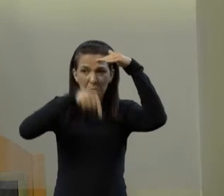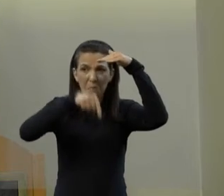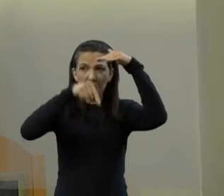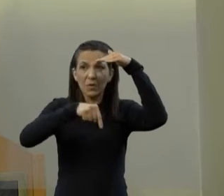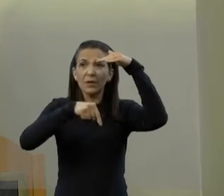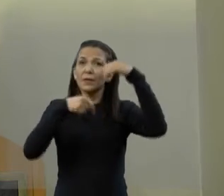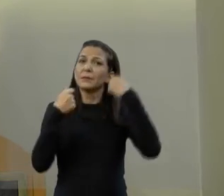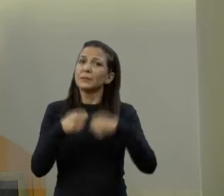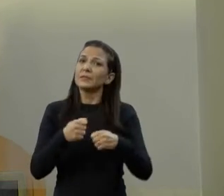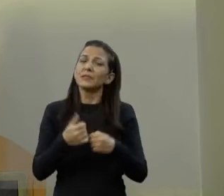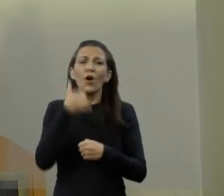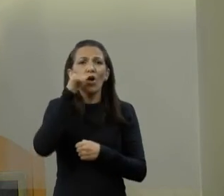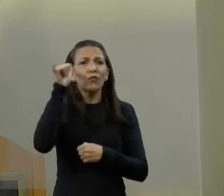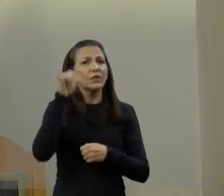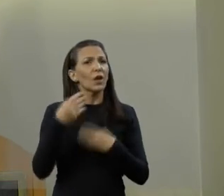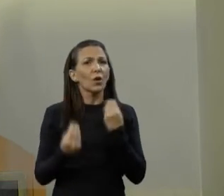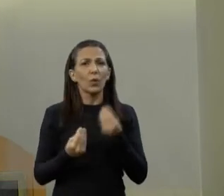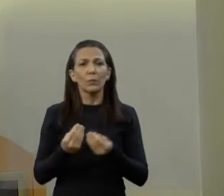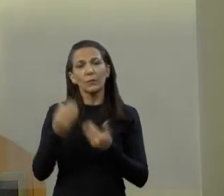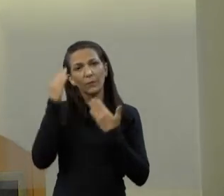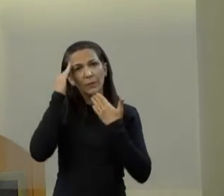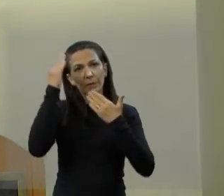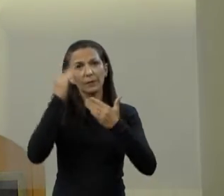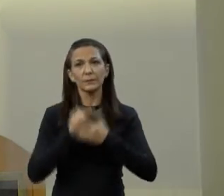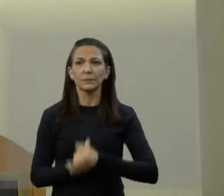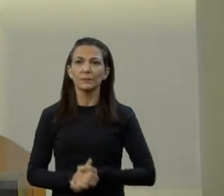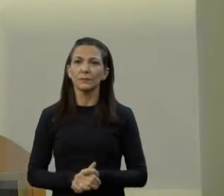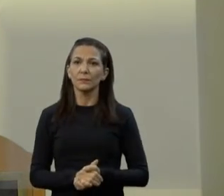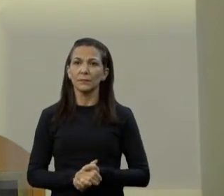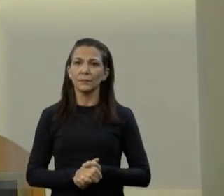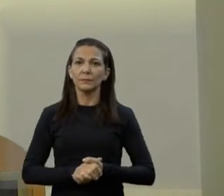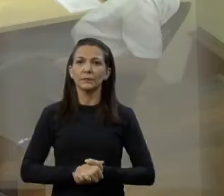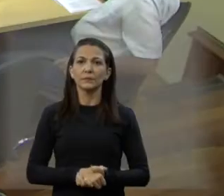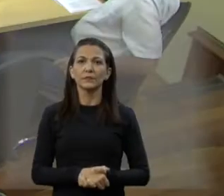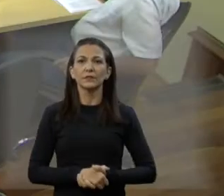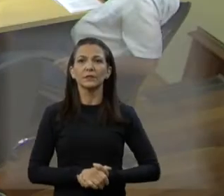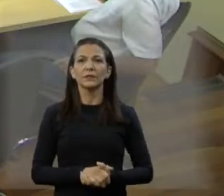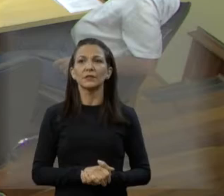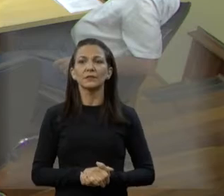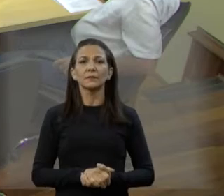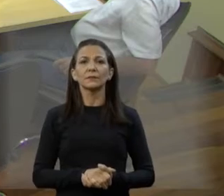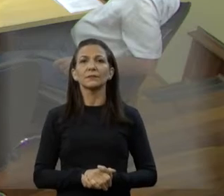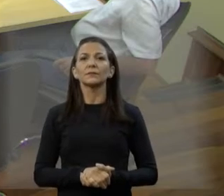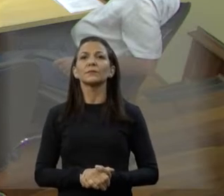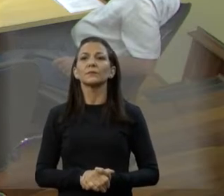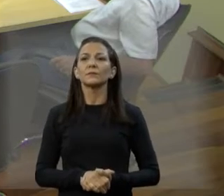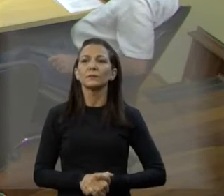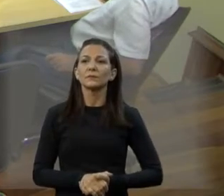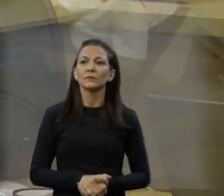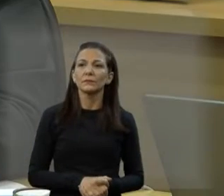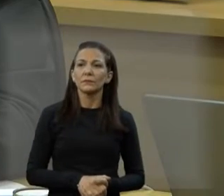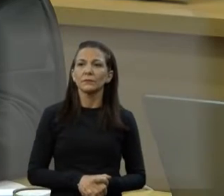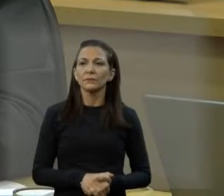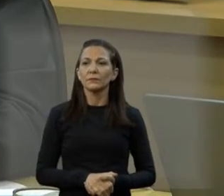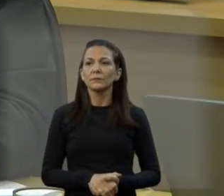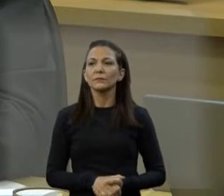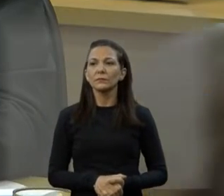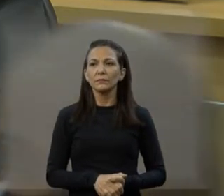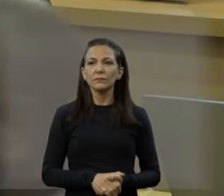que Deus nos abençoe meu muito obrigado e obrigado vereador